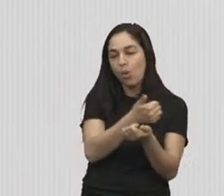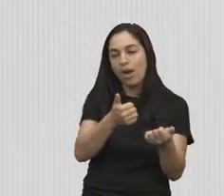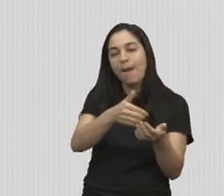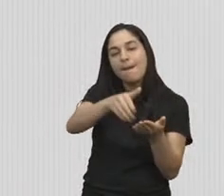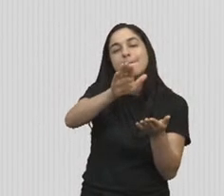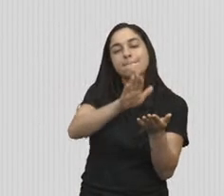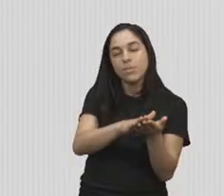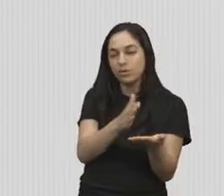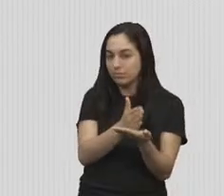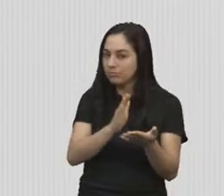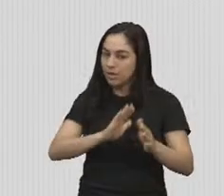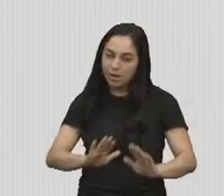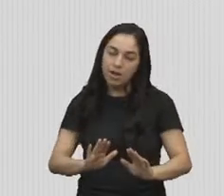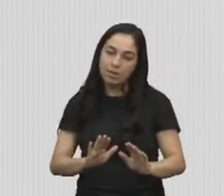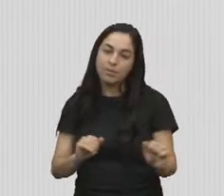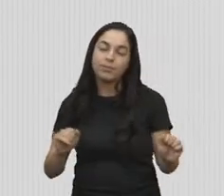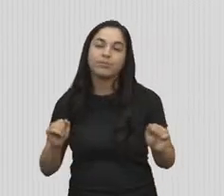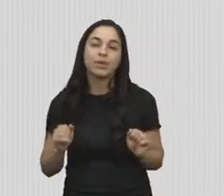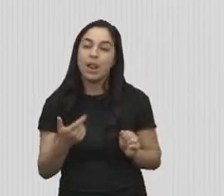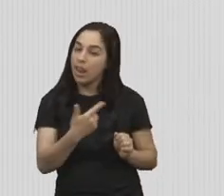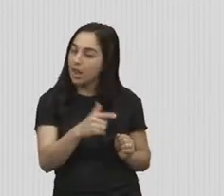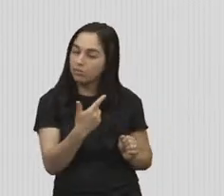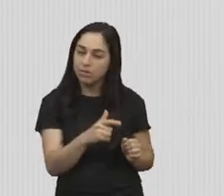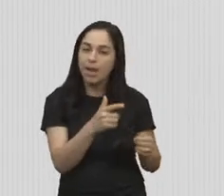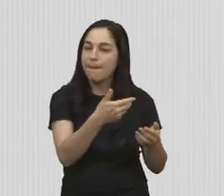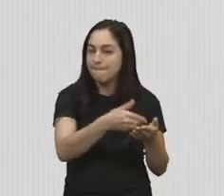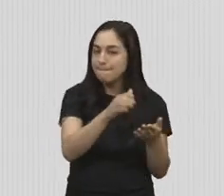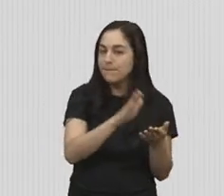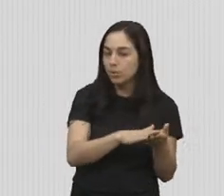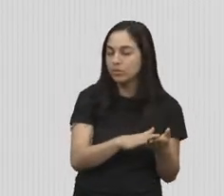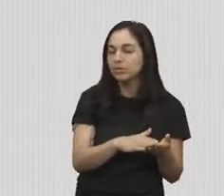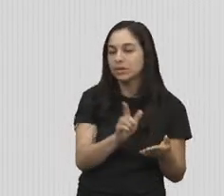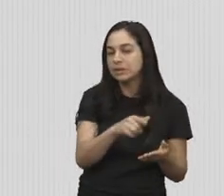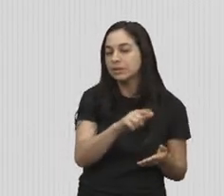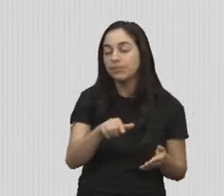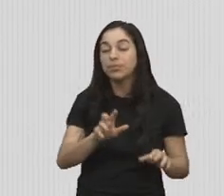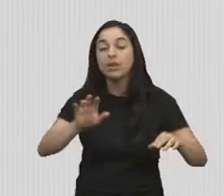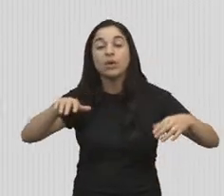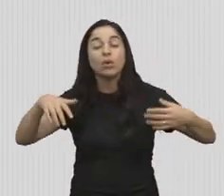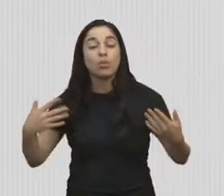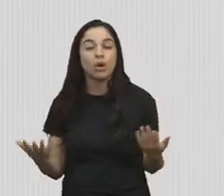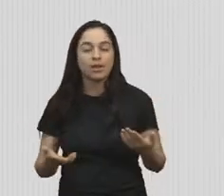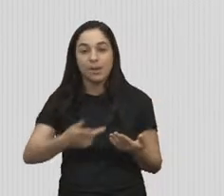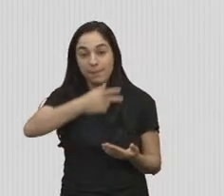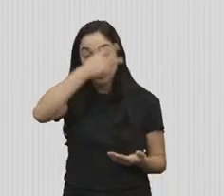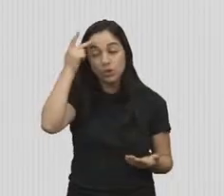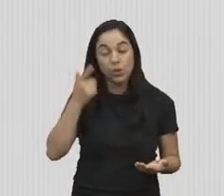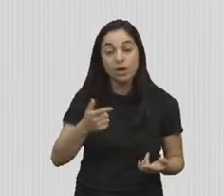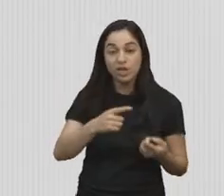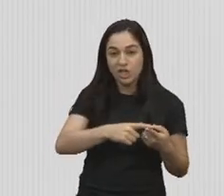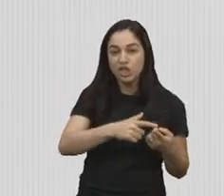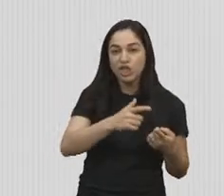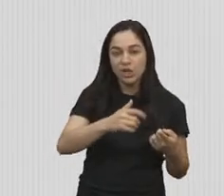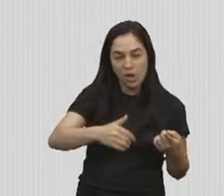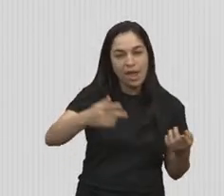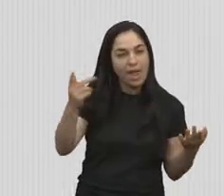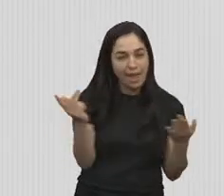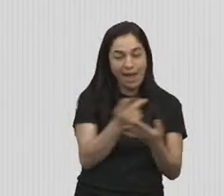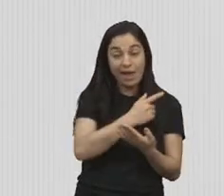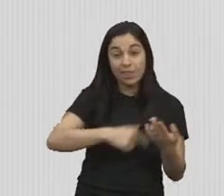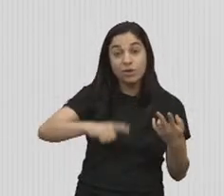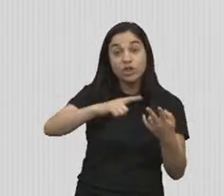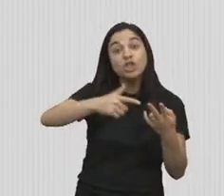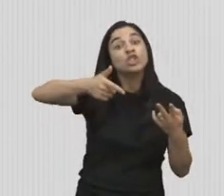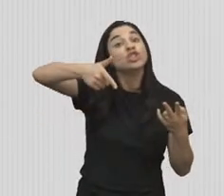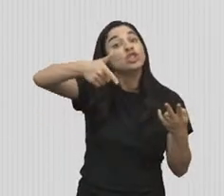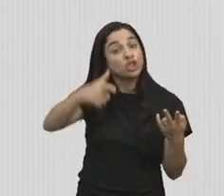Só mais um pouquinho, quando ele tem uma reincidência, né, a mesma pessoa faz 2 vezes o mesmo descarte, a multa